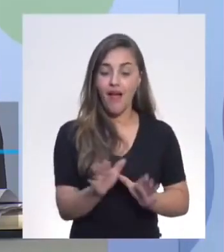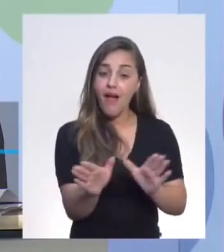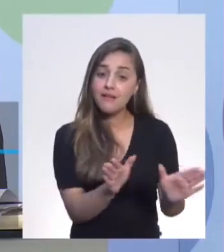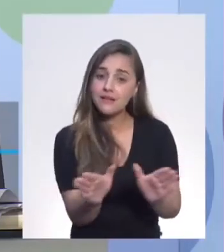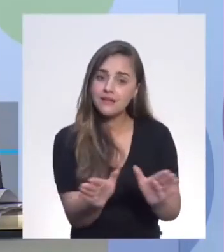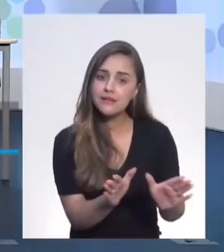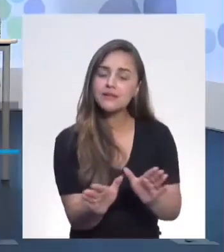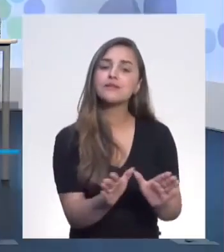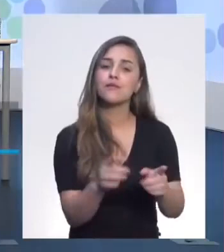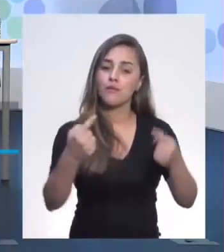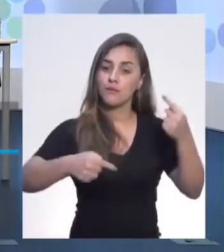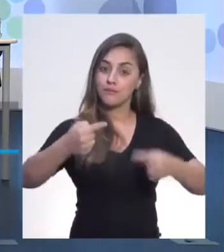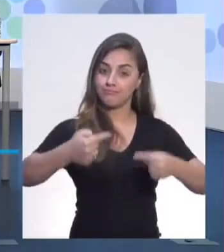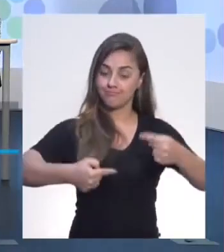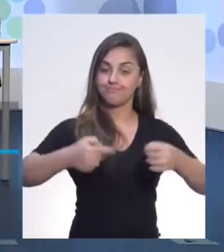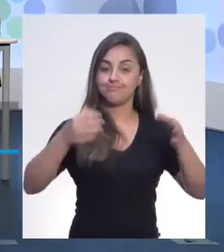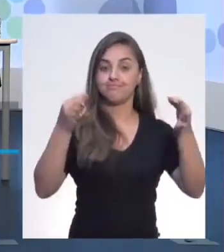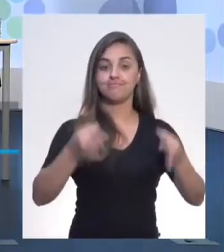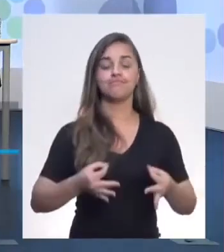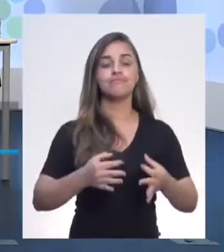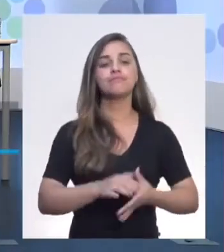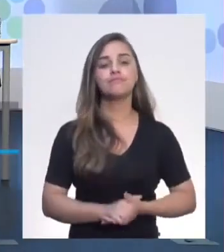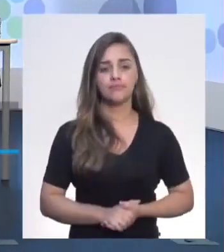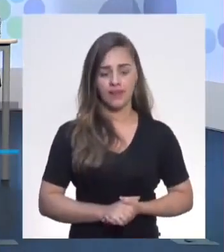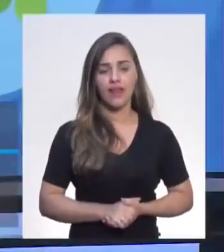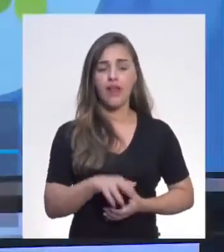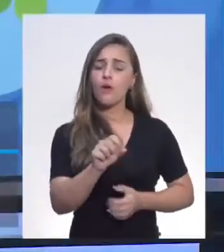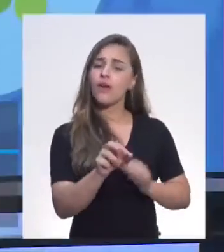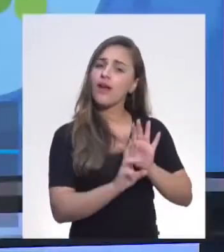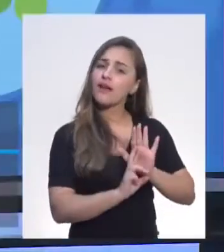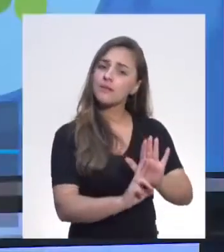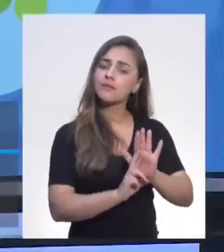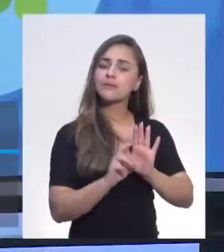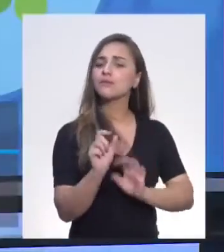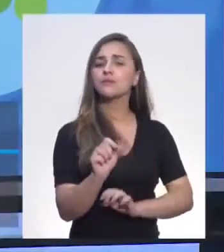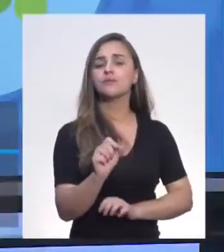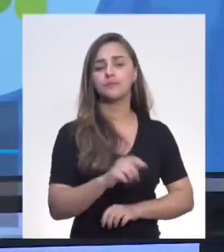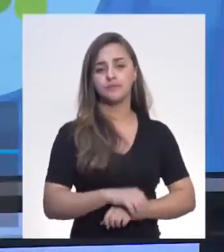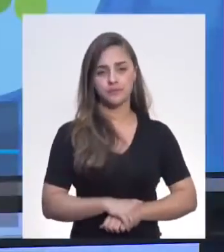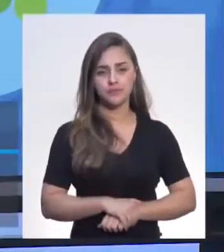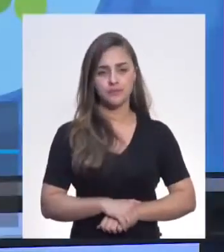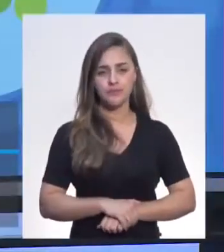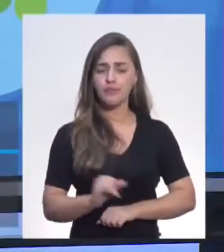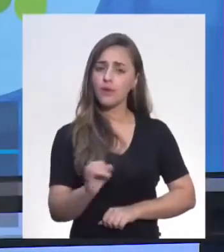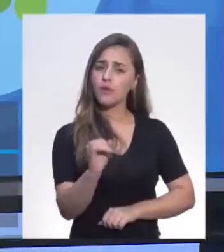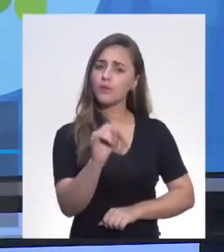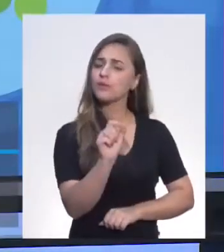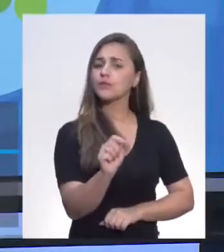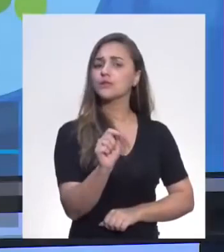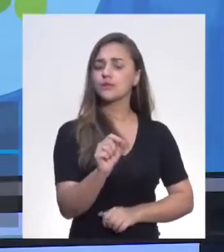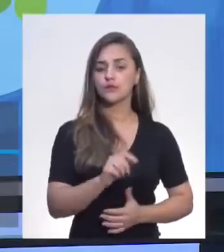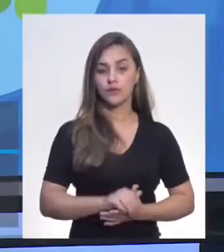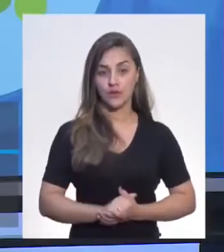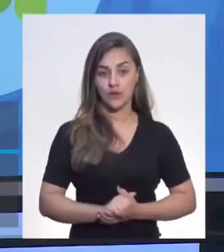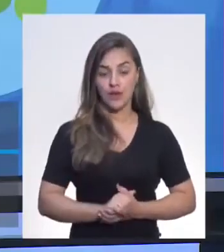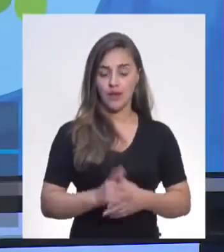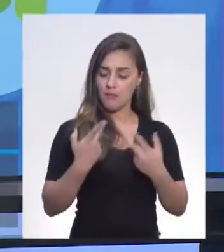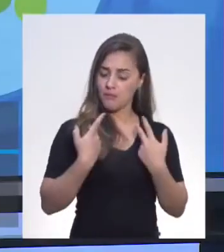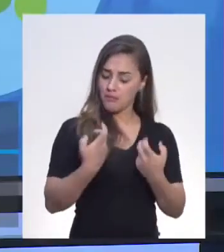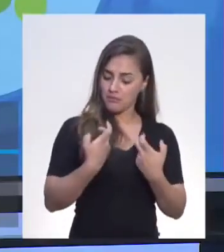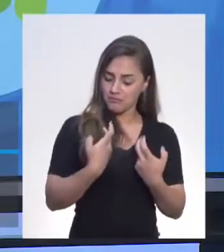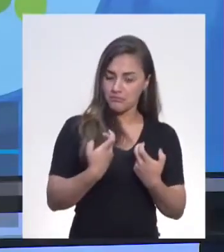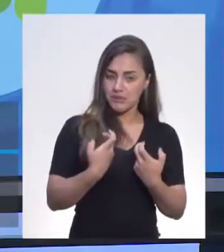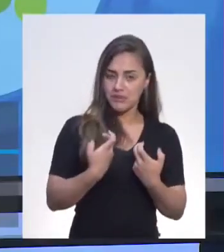políticas concretas. Sim, e a representatividade, né? Porque uma das coisas que é muito importante é a gente se olhar e se